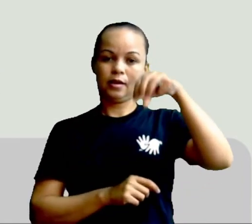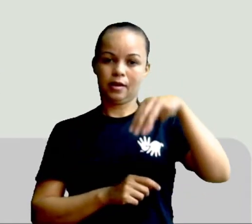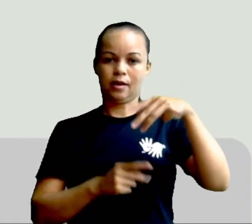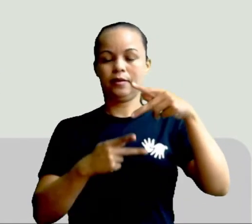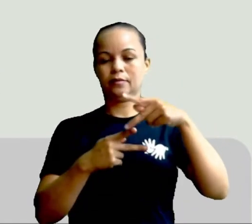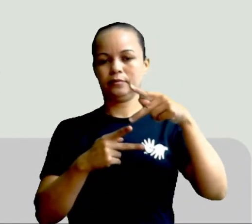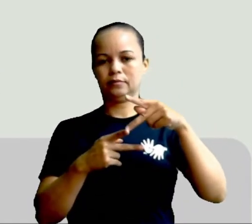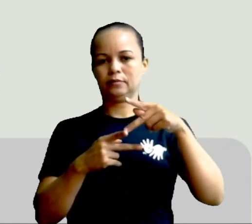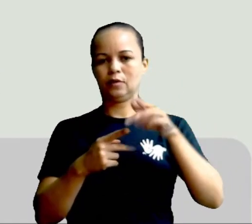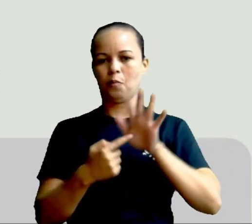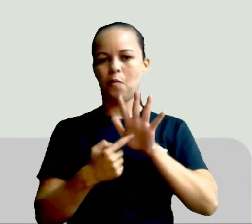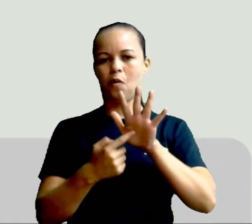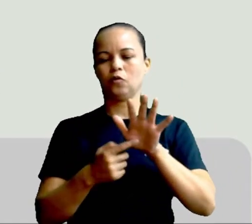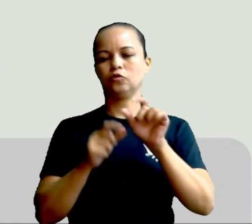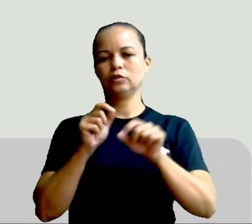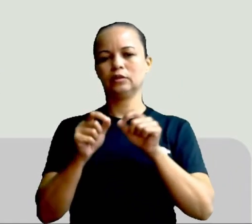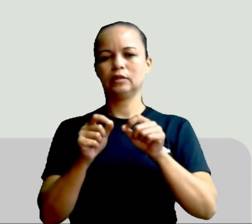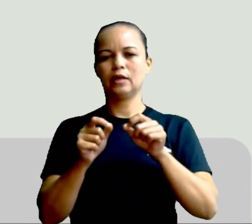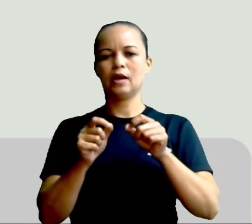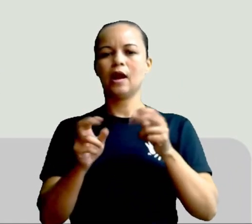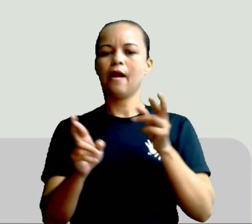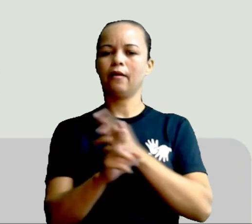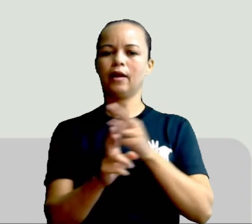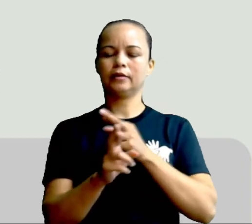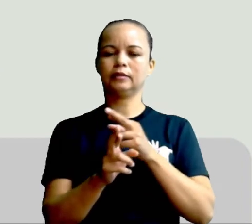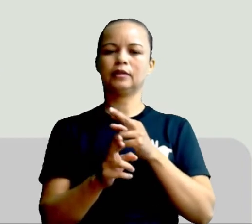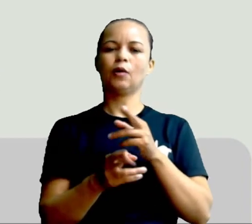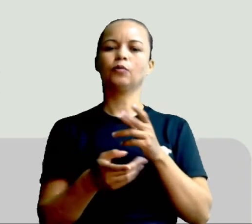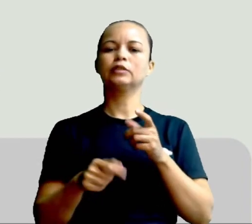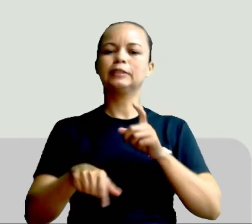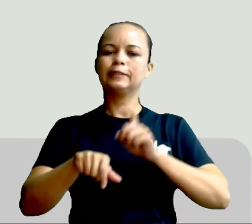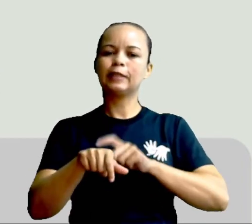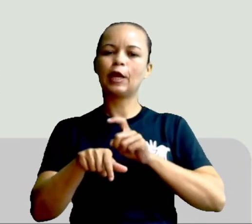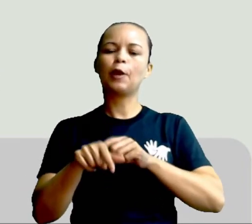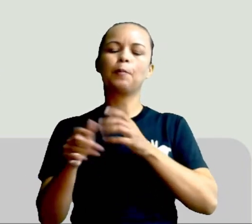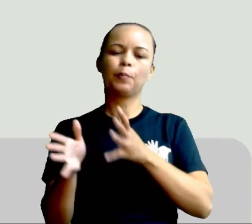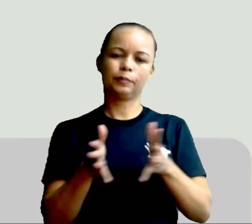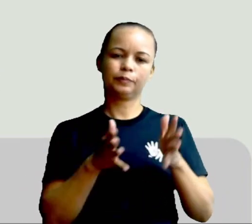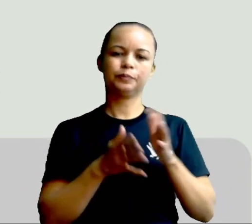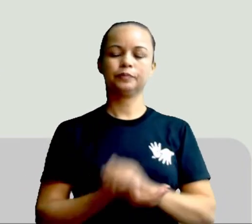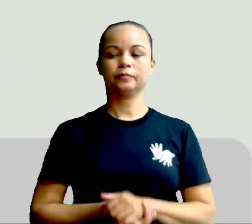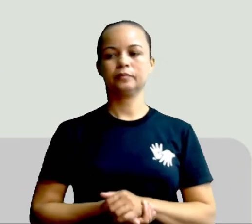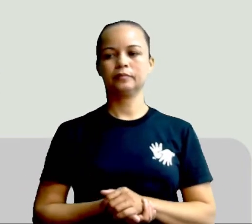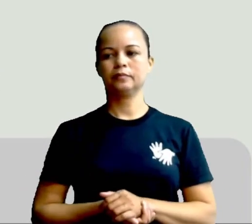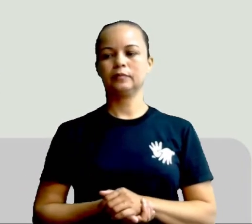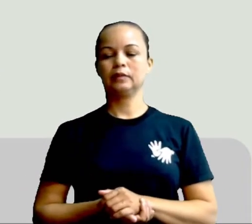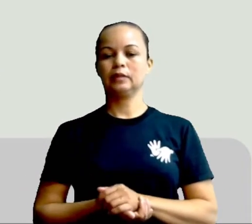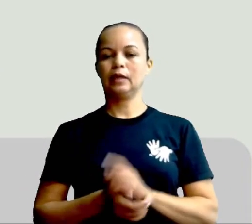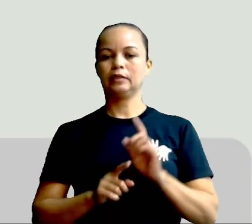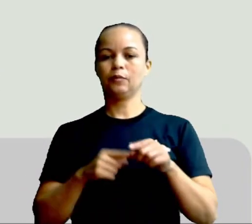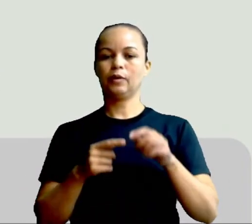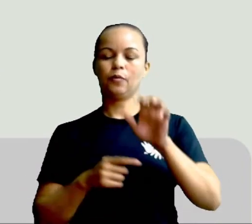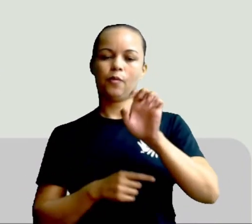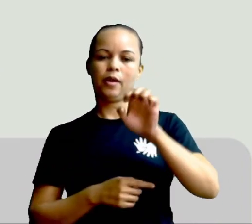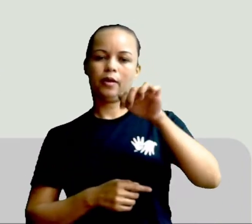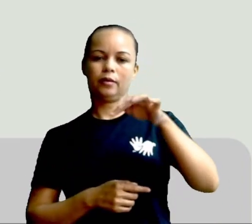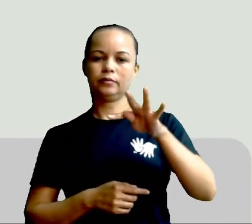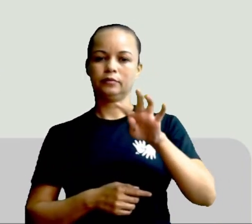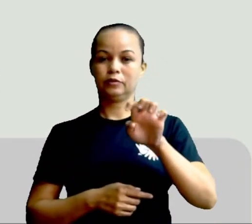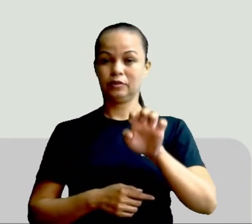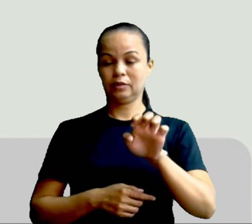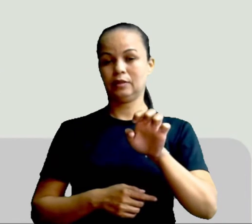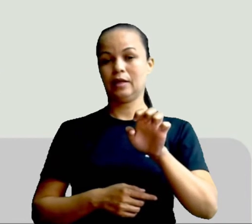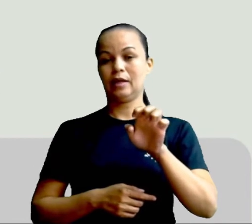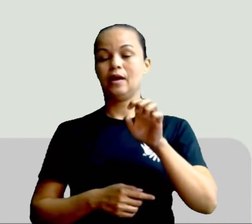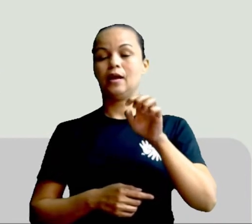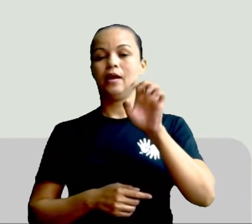em está estabelecendo aí uma relação de duração. Aí depois, o entre, né? A palavrinha entre está